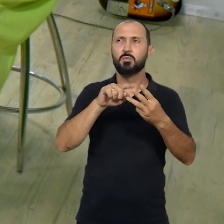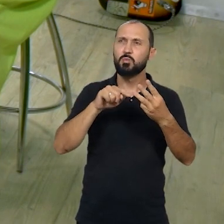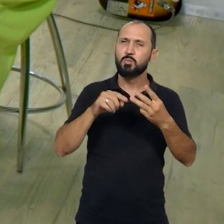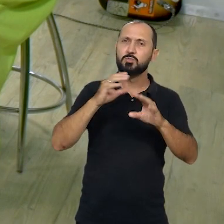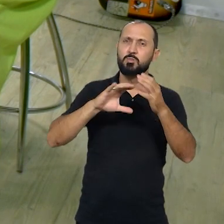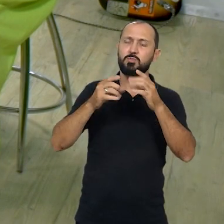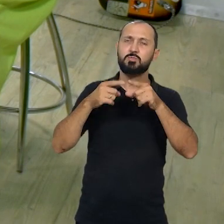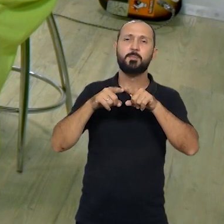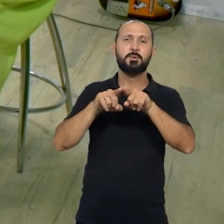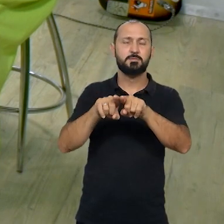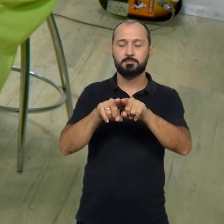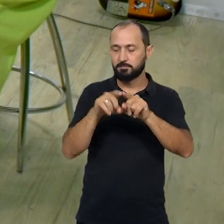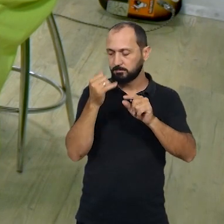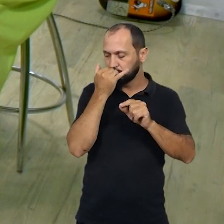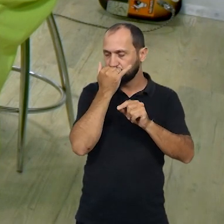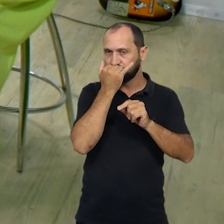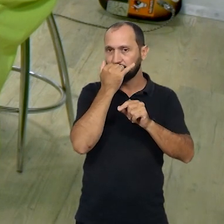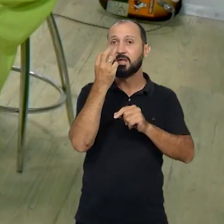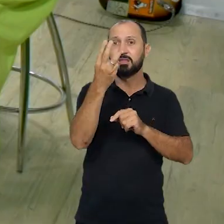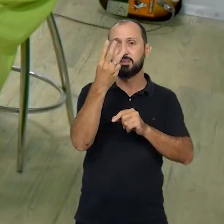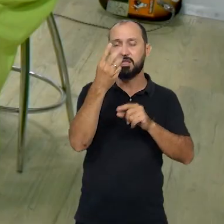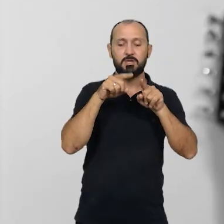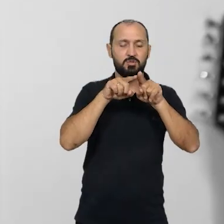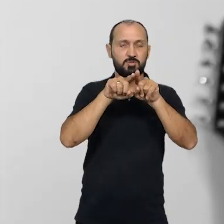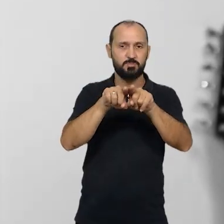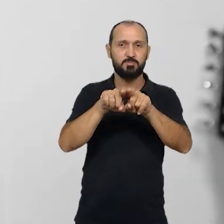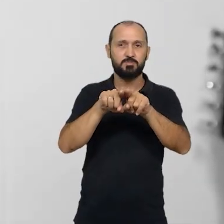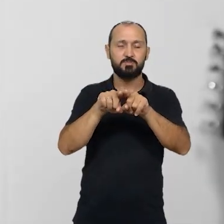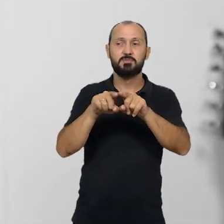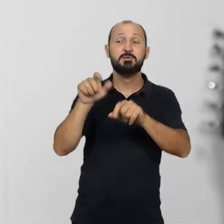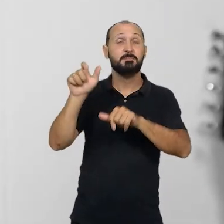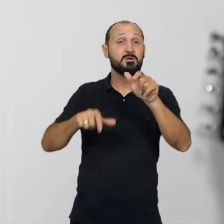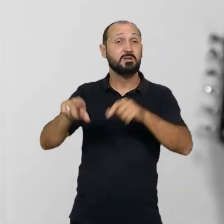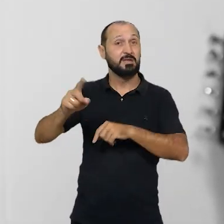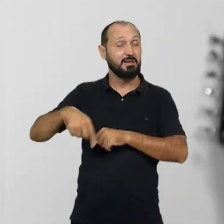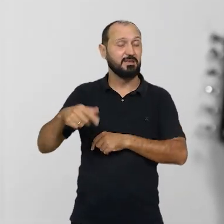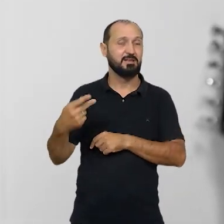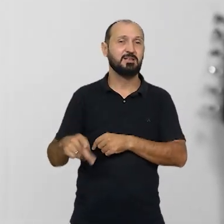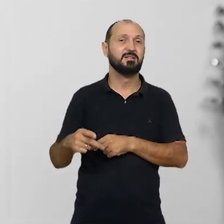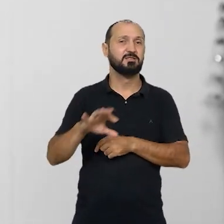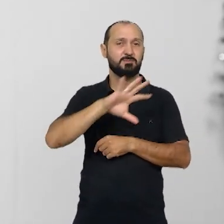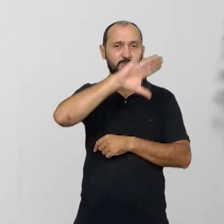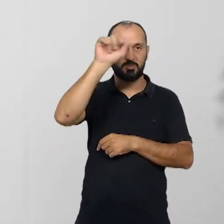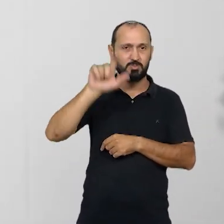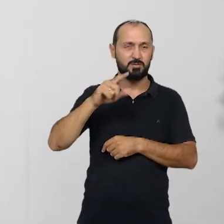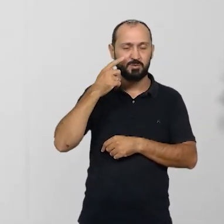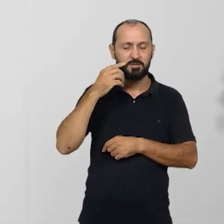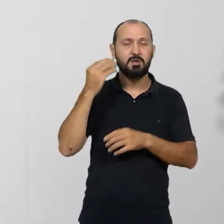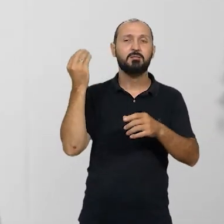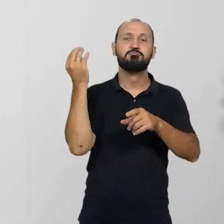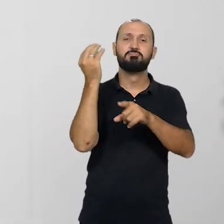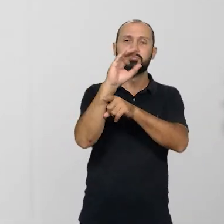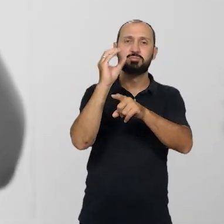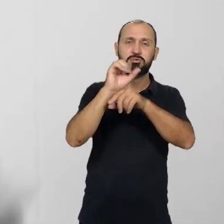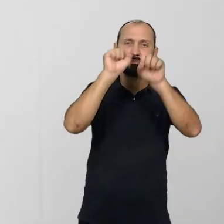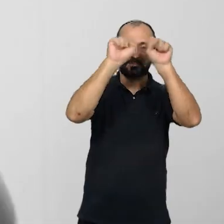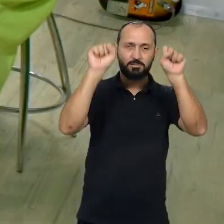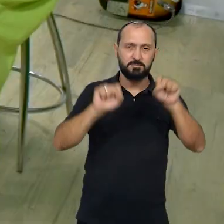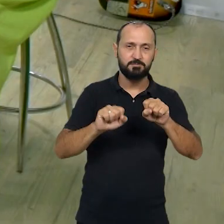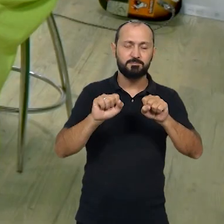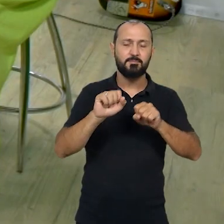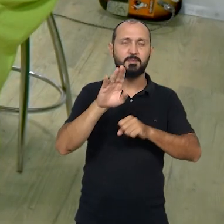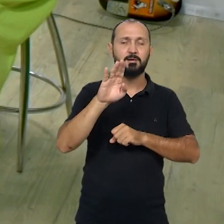dos nossos sets, né, do repertório, além do autoral, né? Dos lançamentos que eu tenho também nas plataformas digitais,